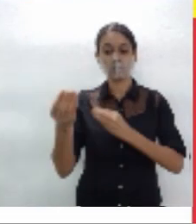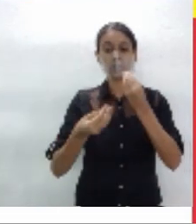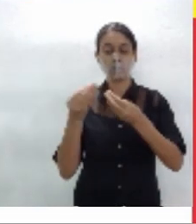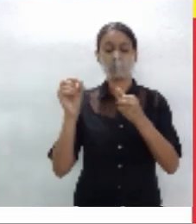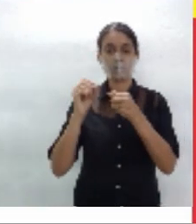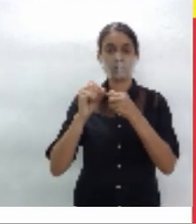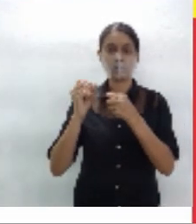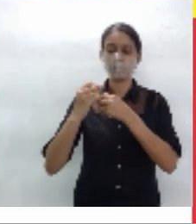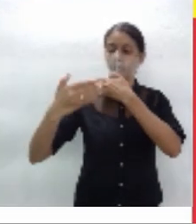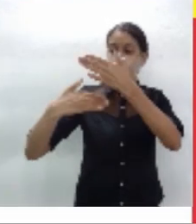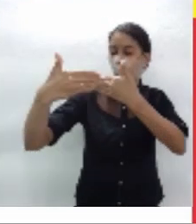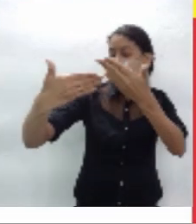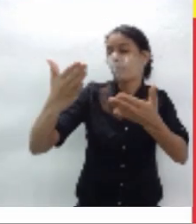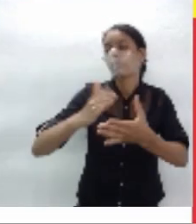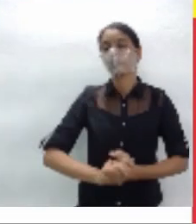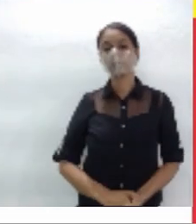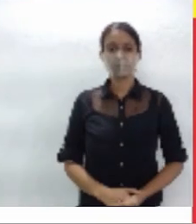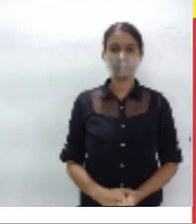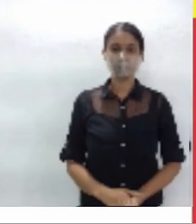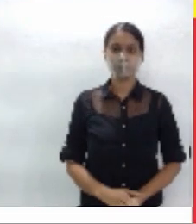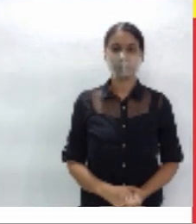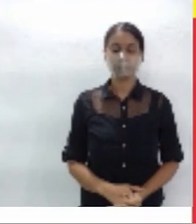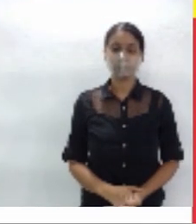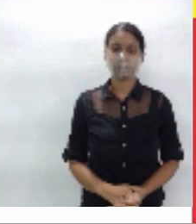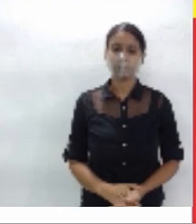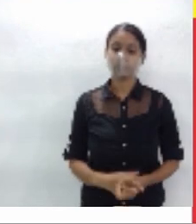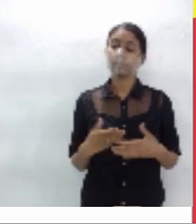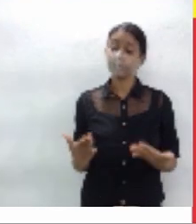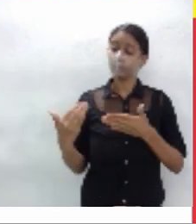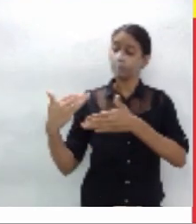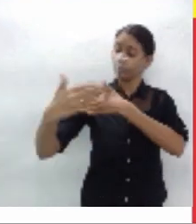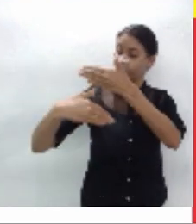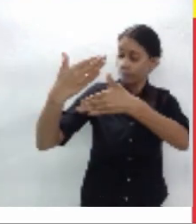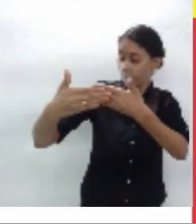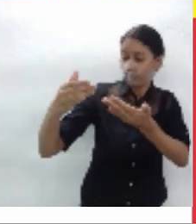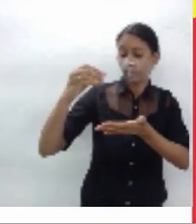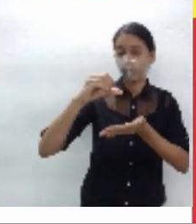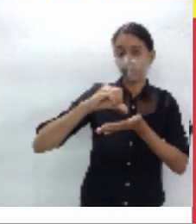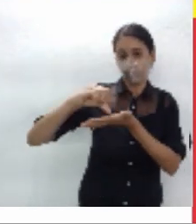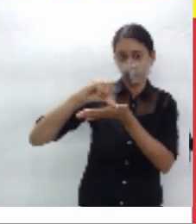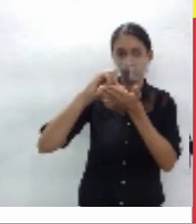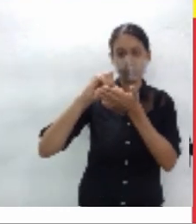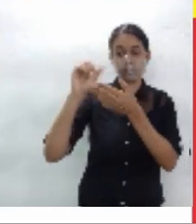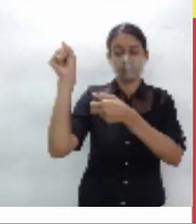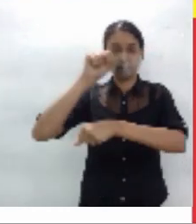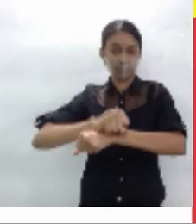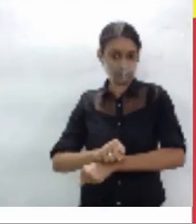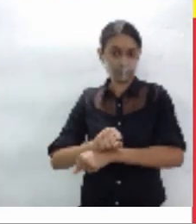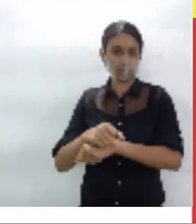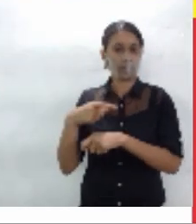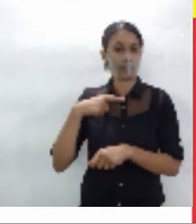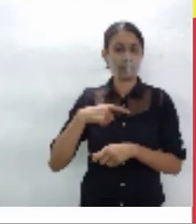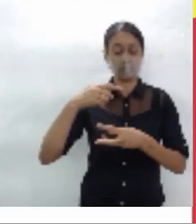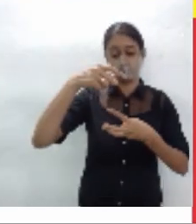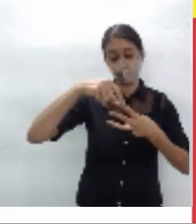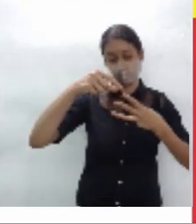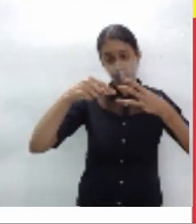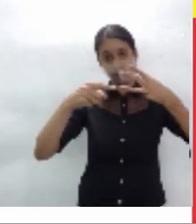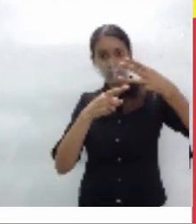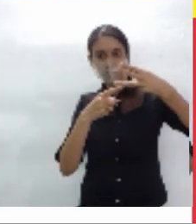esses processos, tá certo? Então aqui, ó, o processo de descolonização teve 3 características